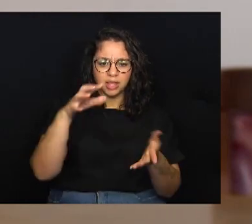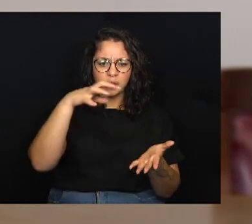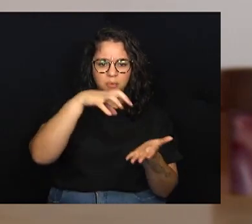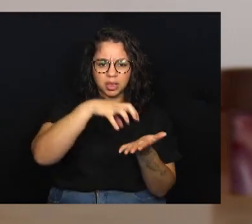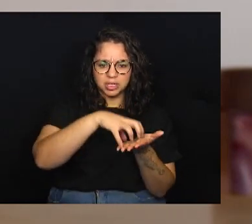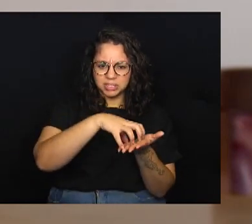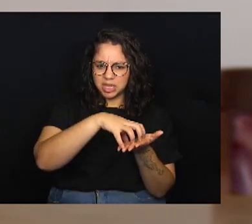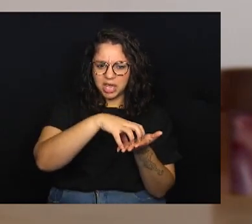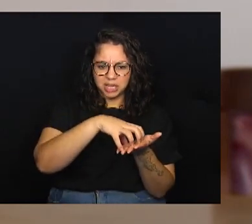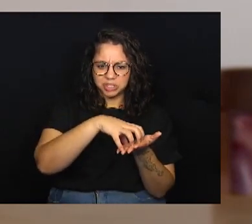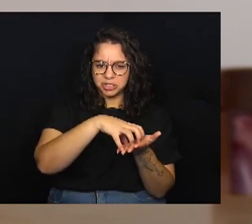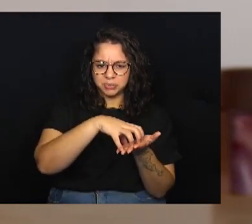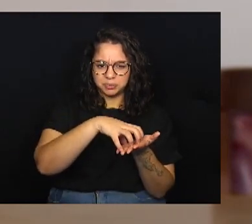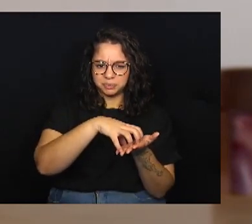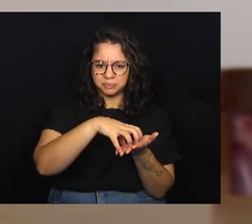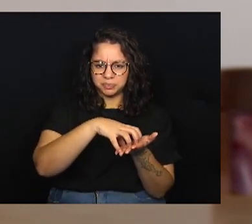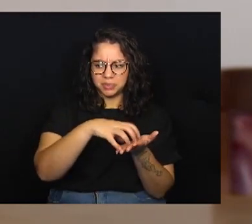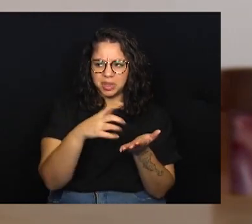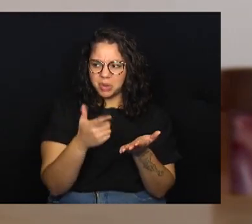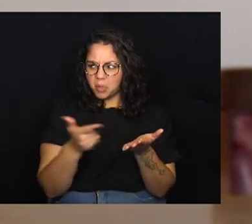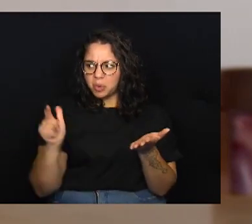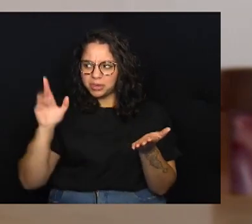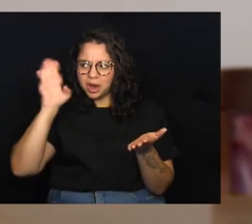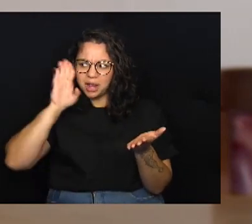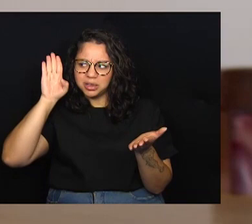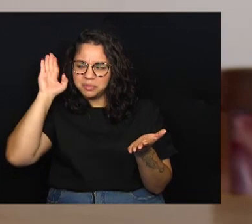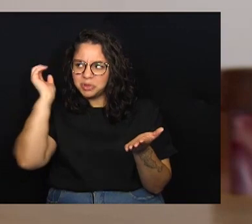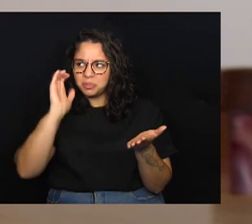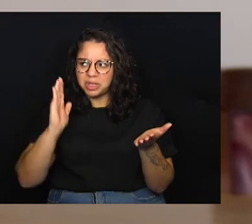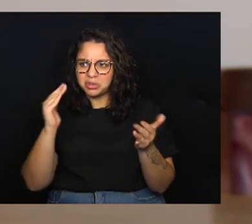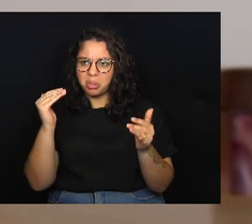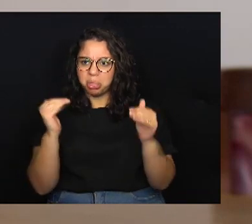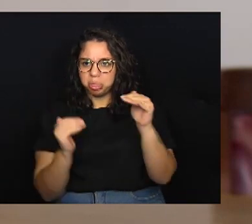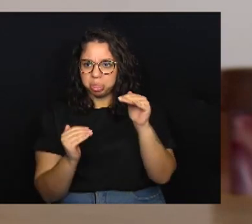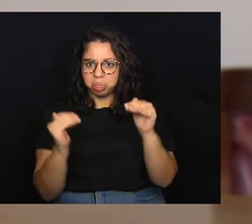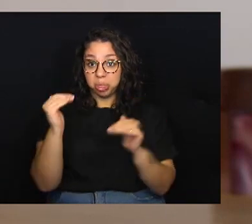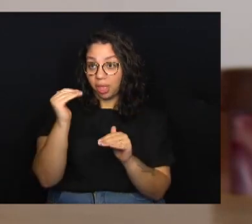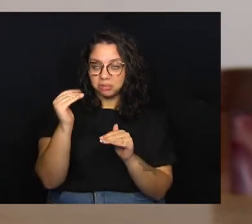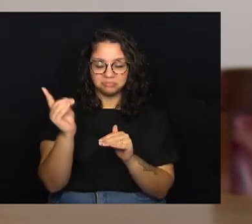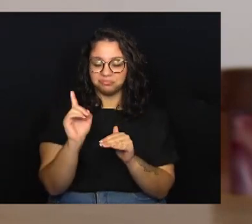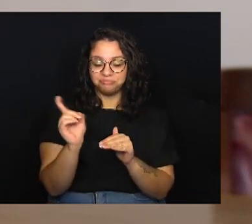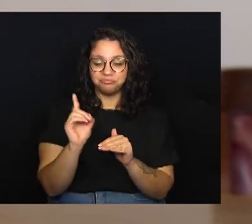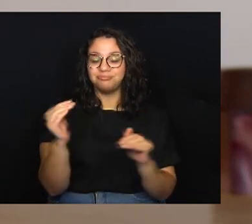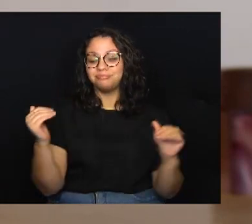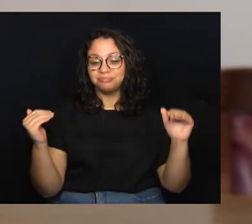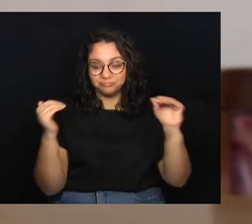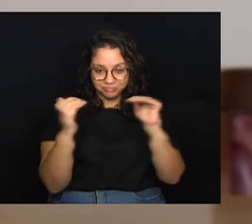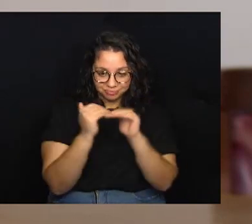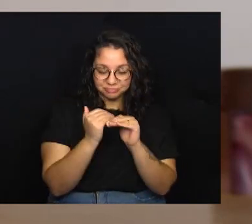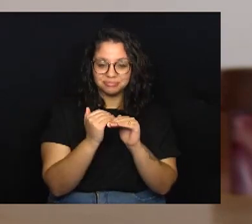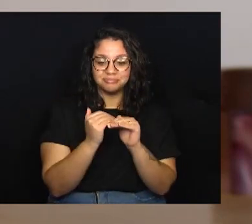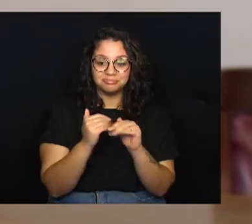não perde para nenhuma academia do Brasil e vamos ainda